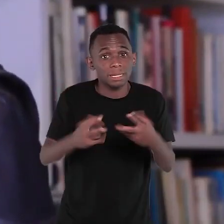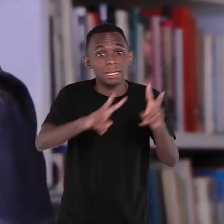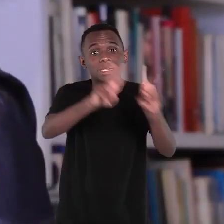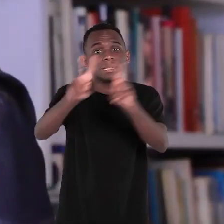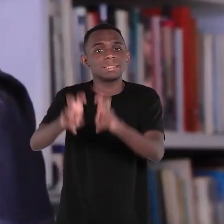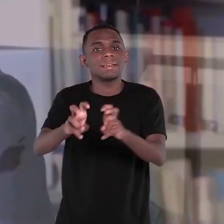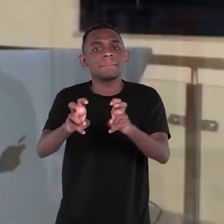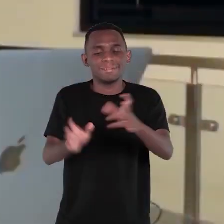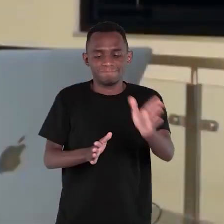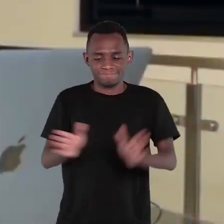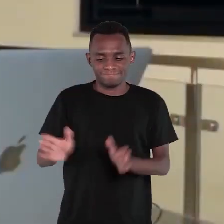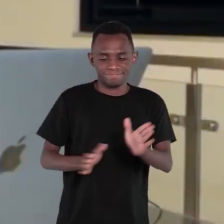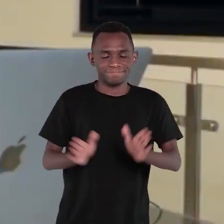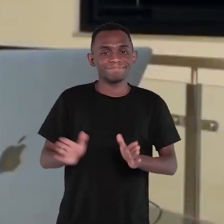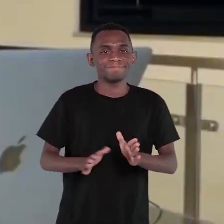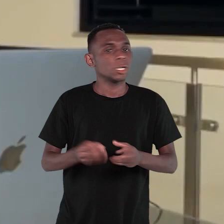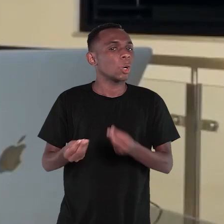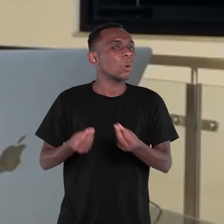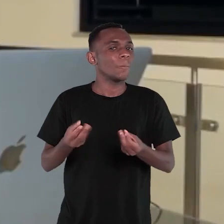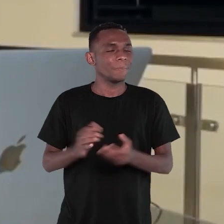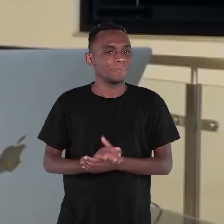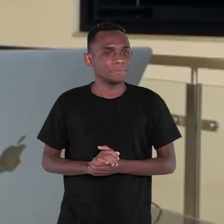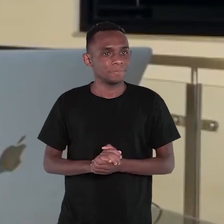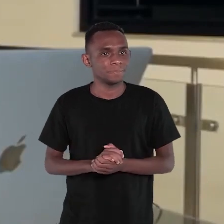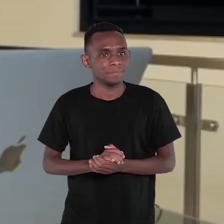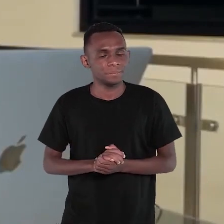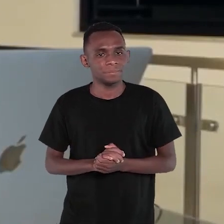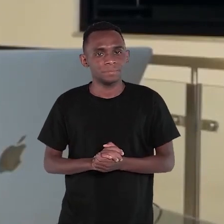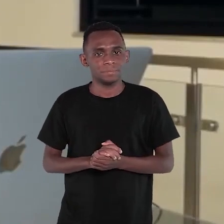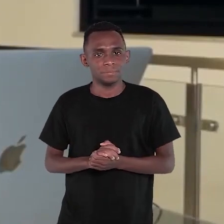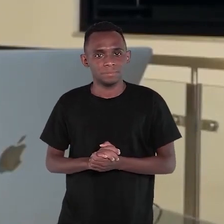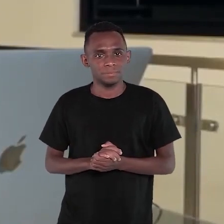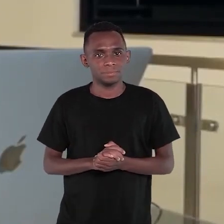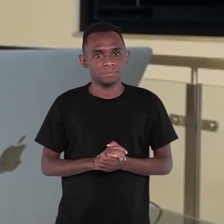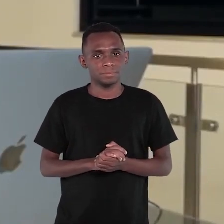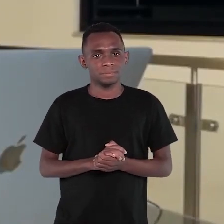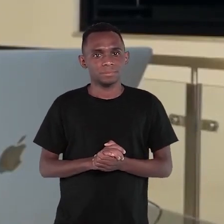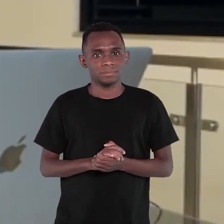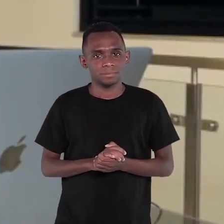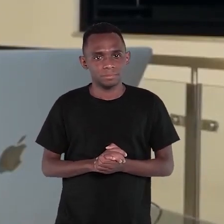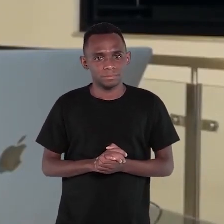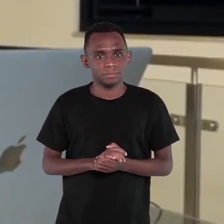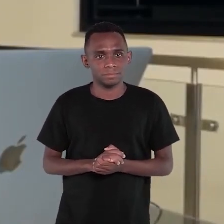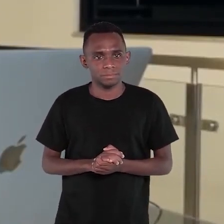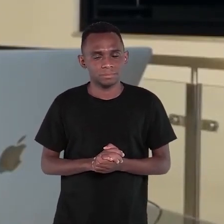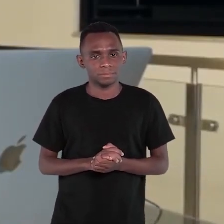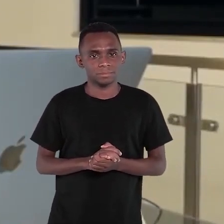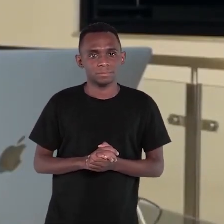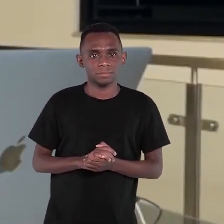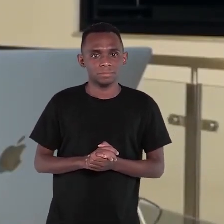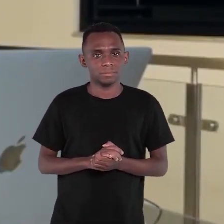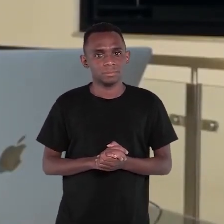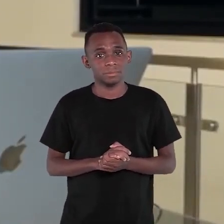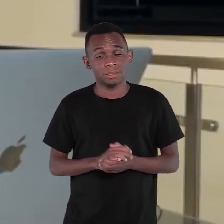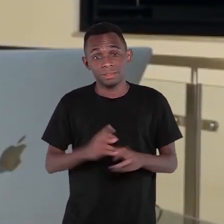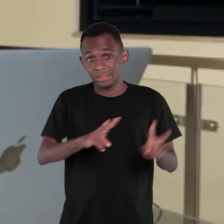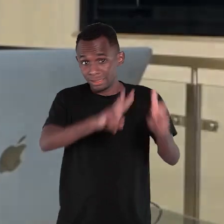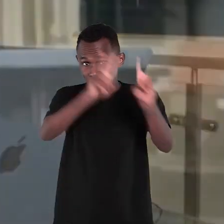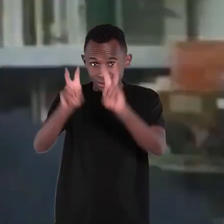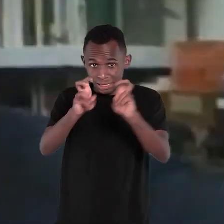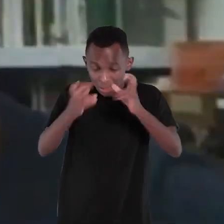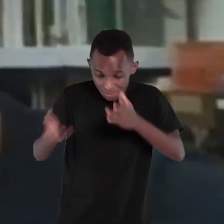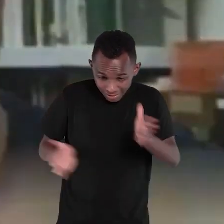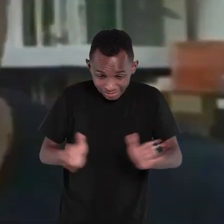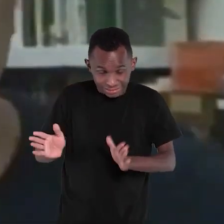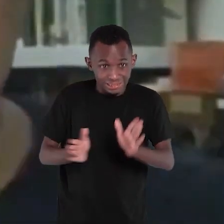assunto acessibilidade. Bom, primeiro que quando a gente